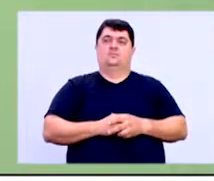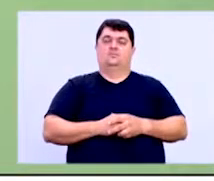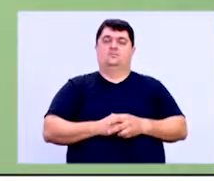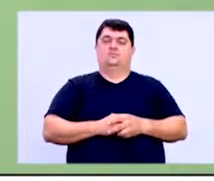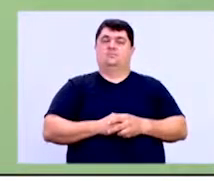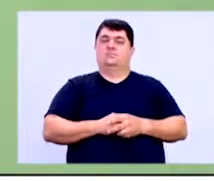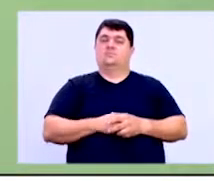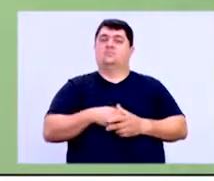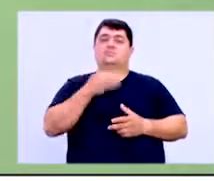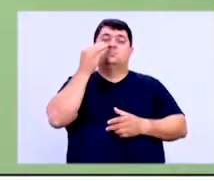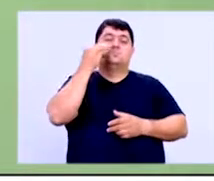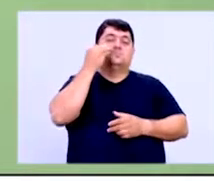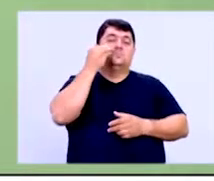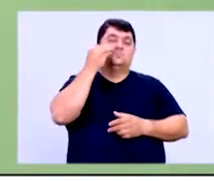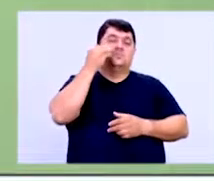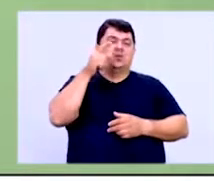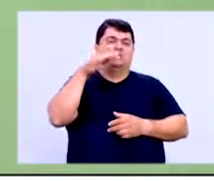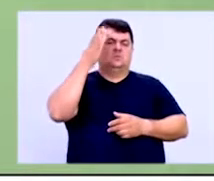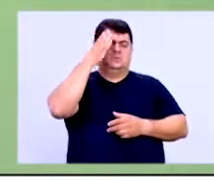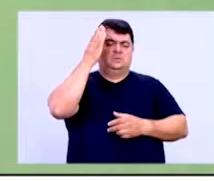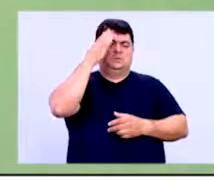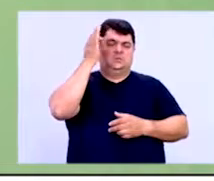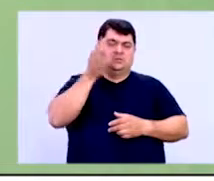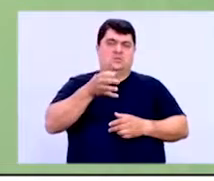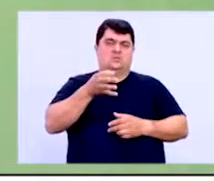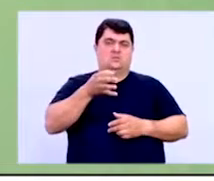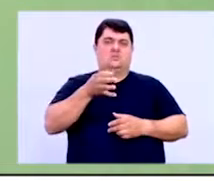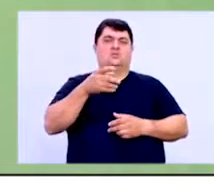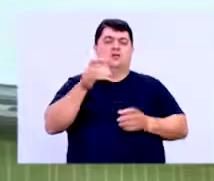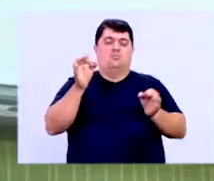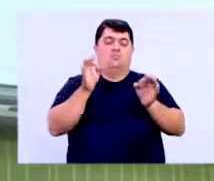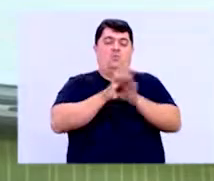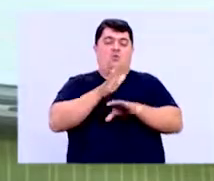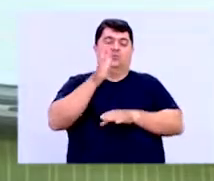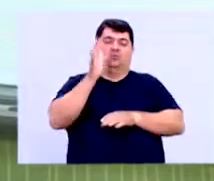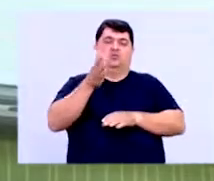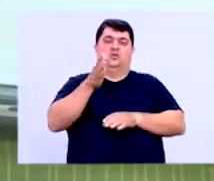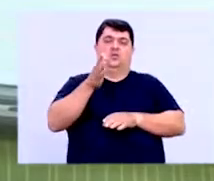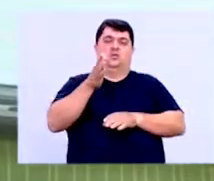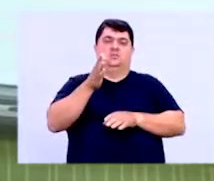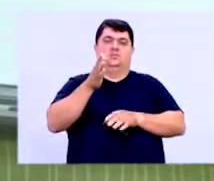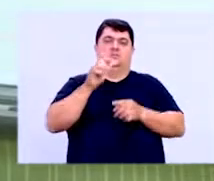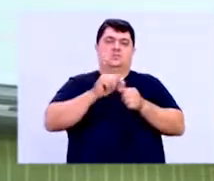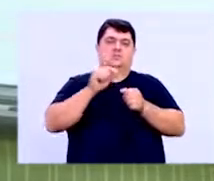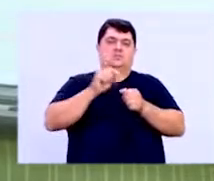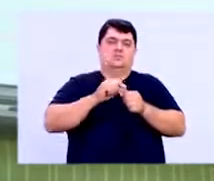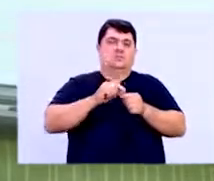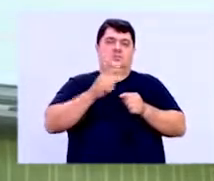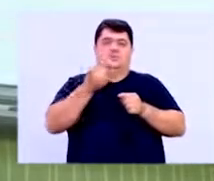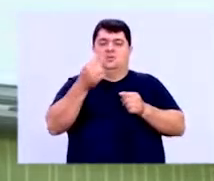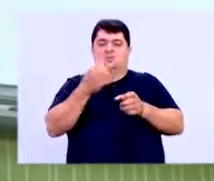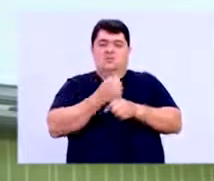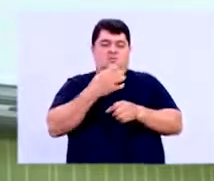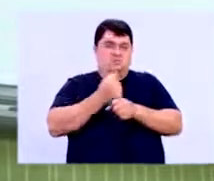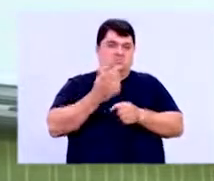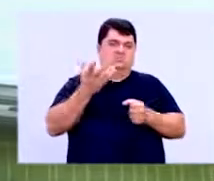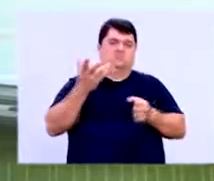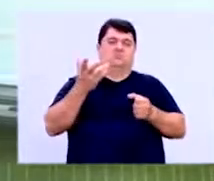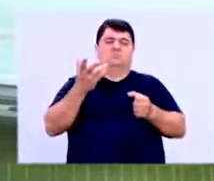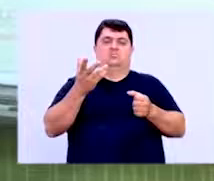Aluno, essa questão eu tenho certeza que você acertou e você já está preparado para fazer formação de preço lá na empresa que você